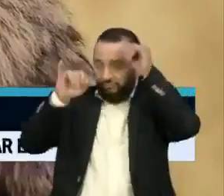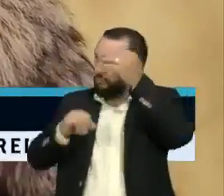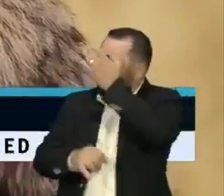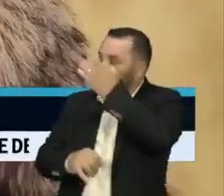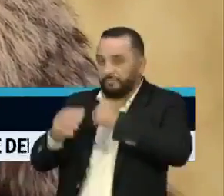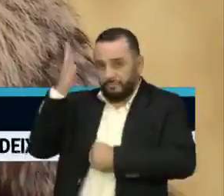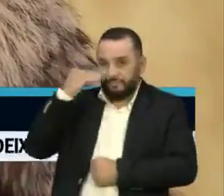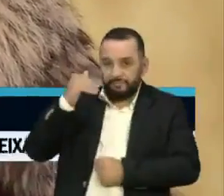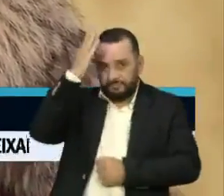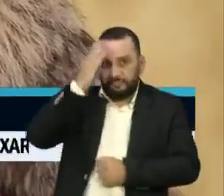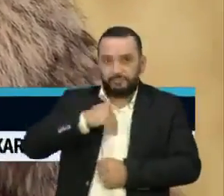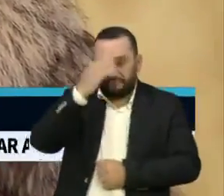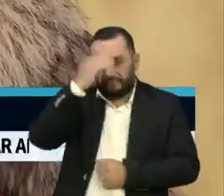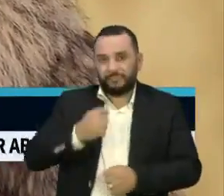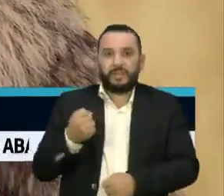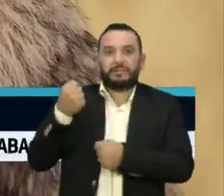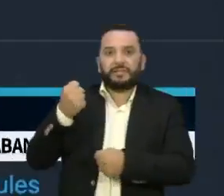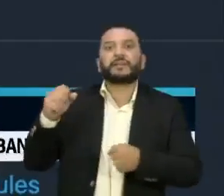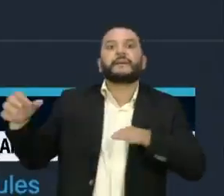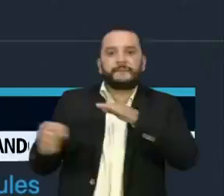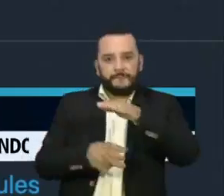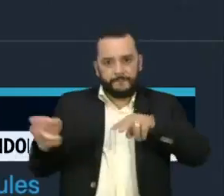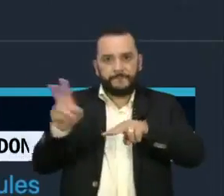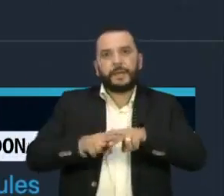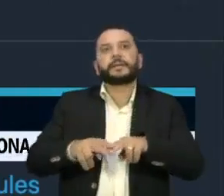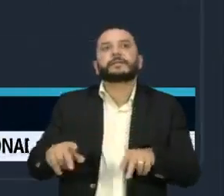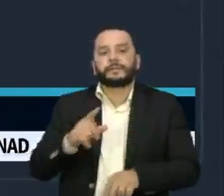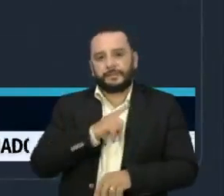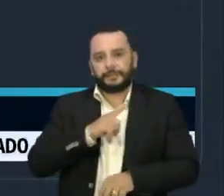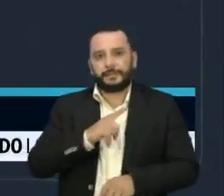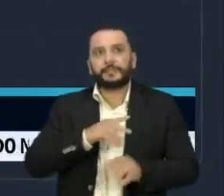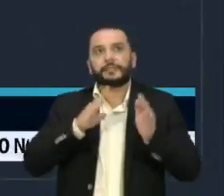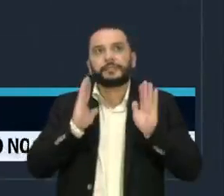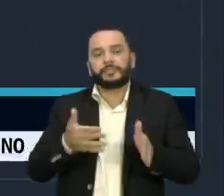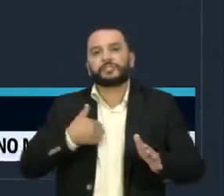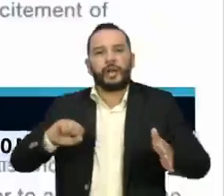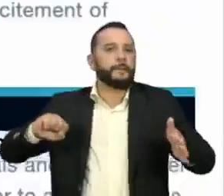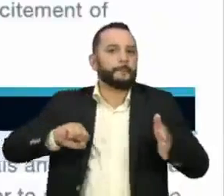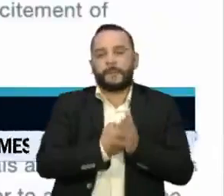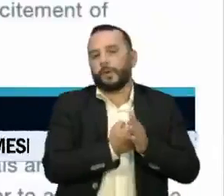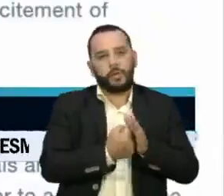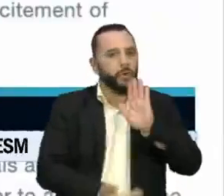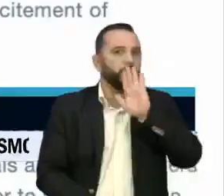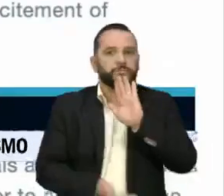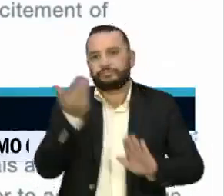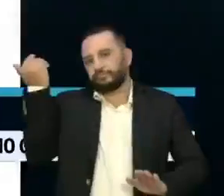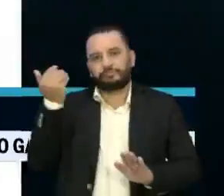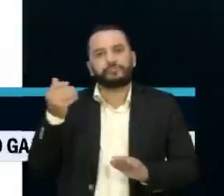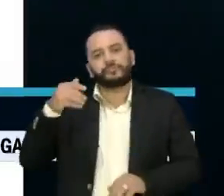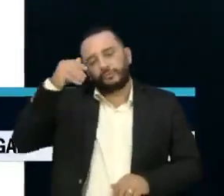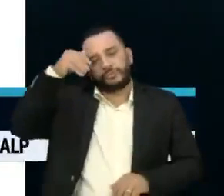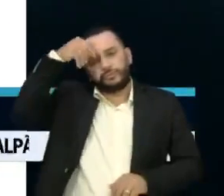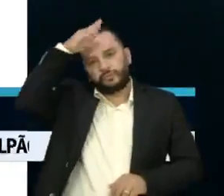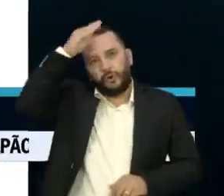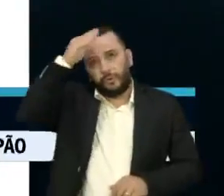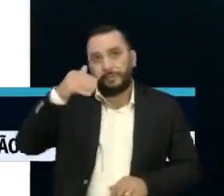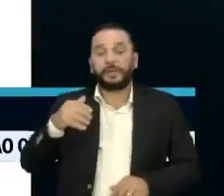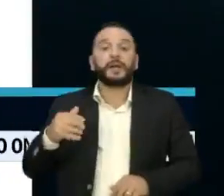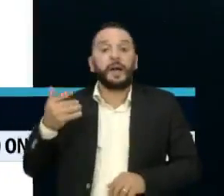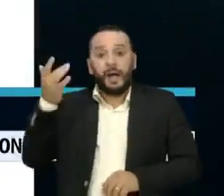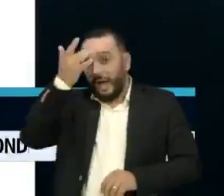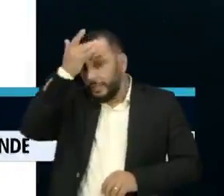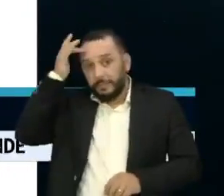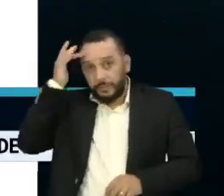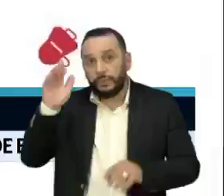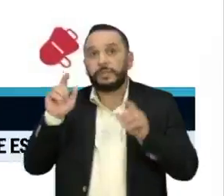rosto pintado e uma lança também foi detido depois da suspensão definitiva da conta de trump no Twitter muitos seguidores